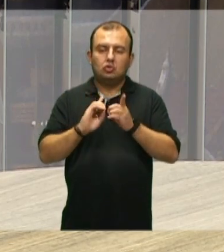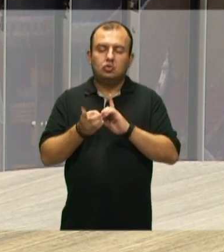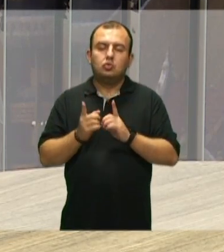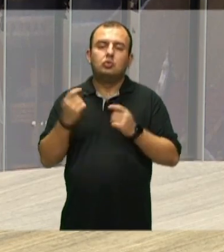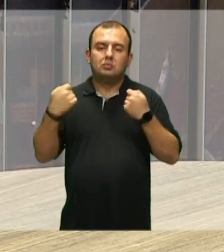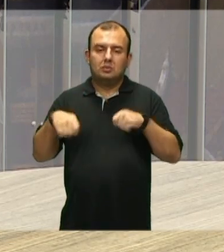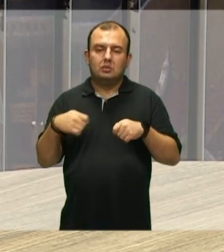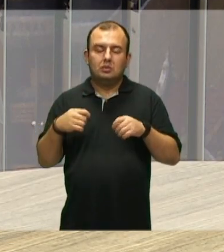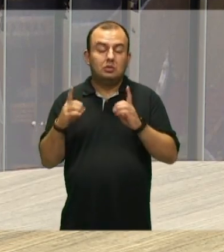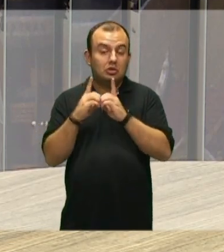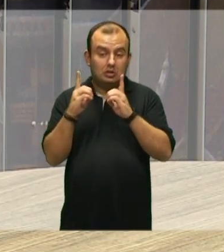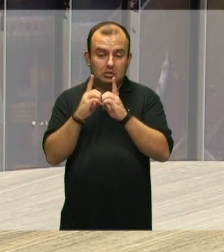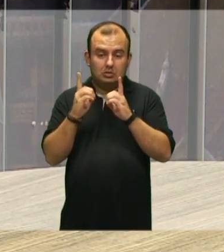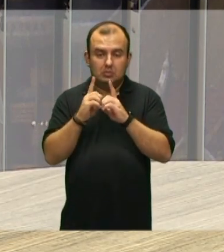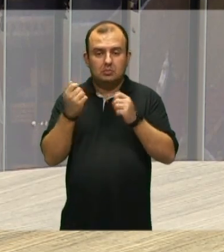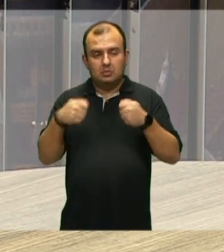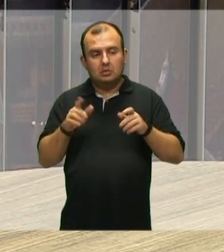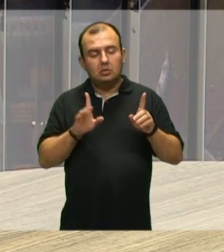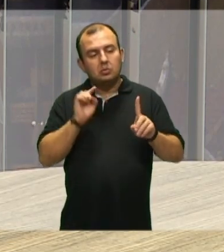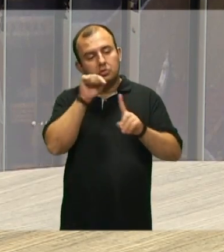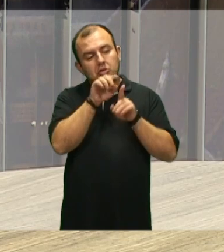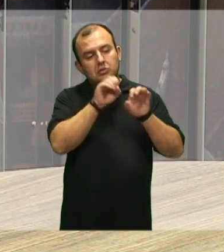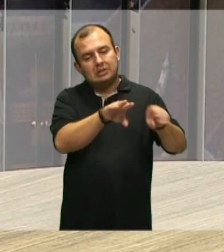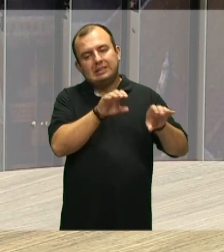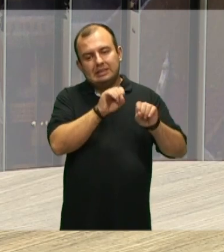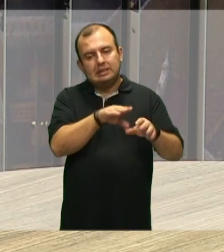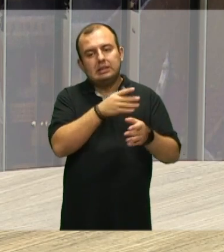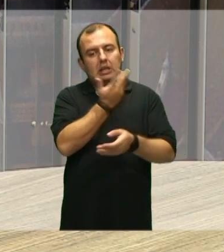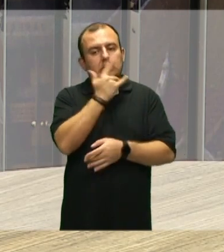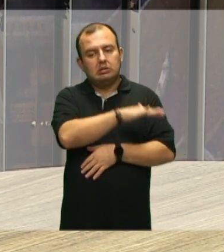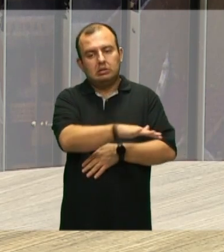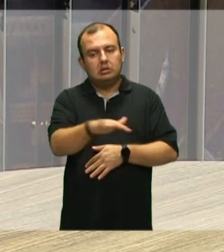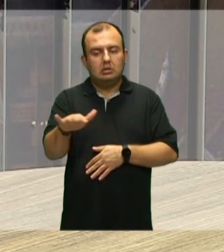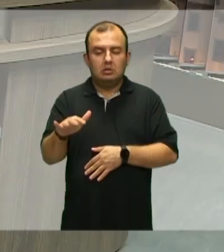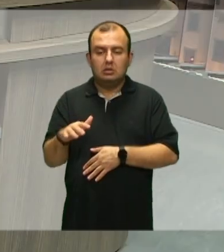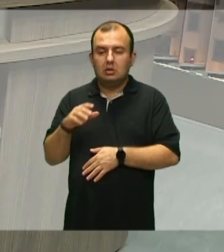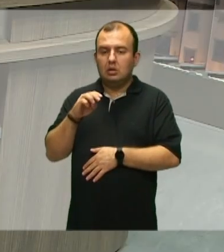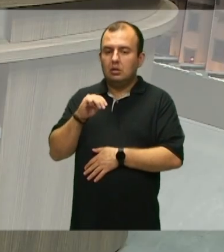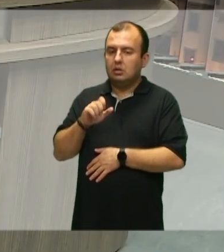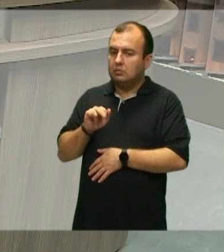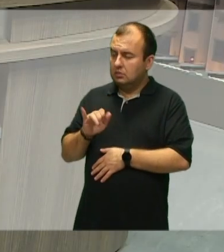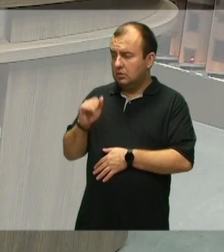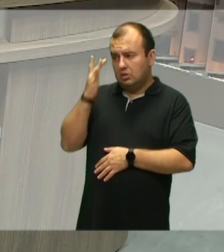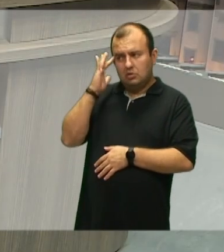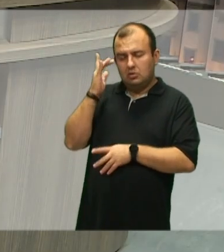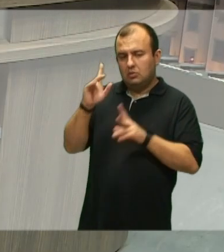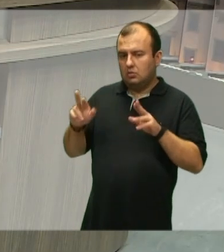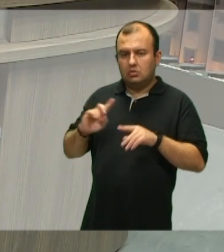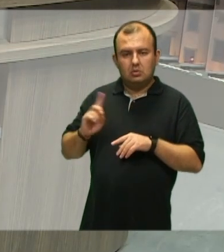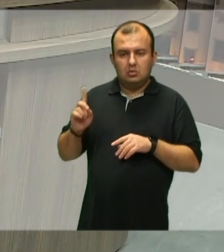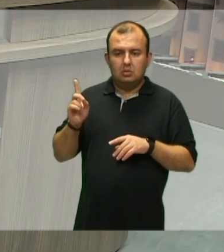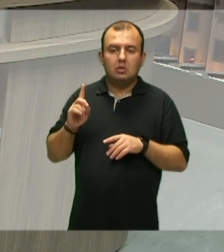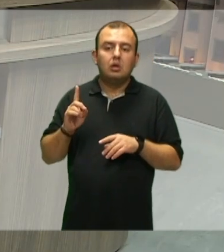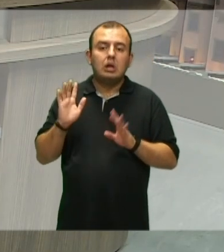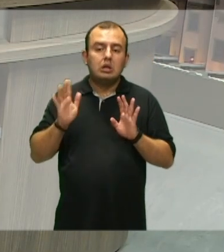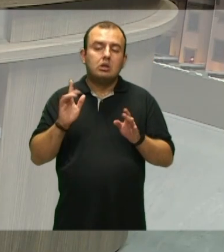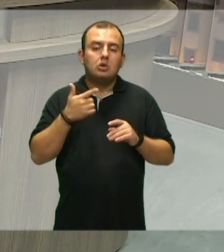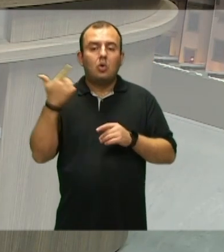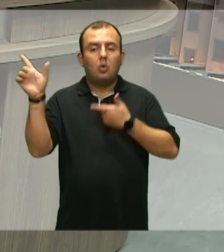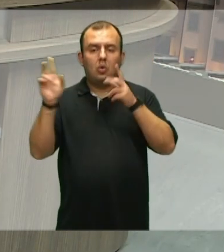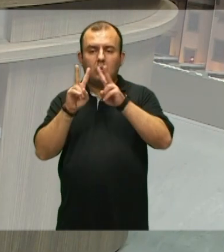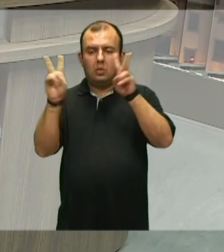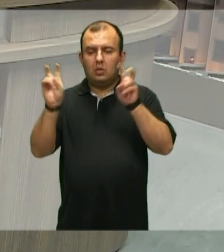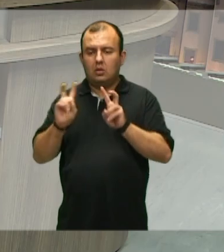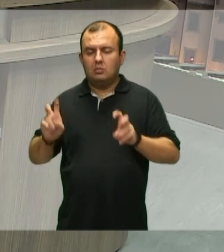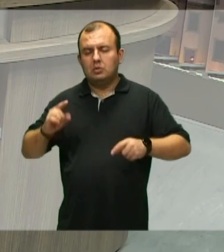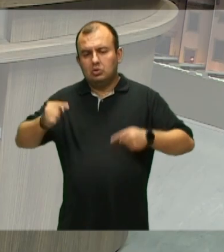para criança, ele tem que ser para ensinar algo, né? Ela não achava isso, né? Não, exatamente, tanto que ela já traz, né, outras temáticas,